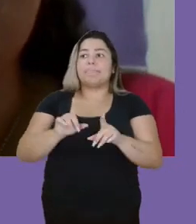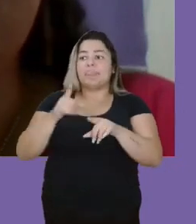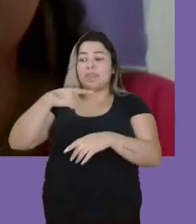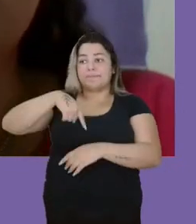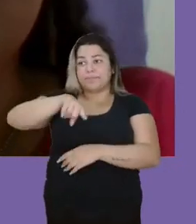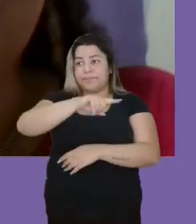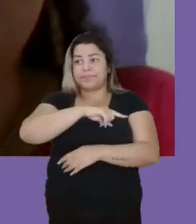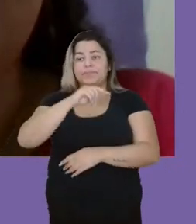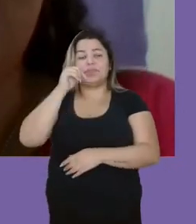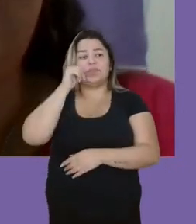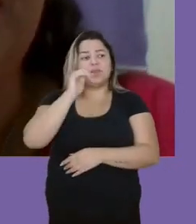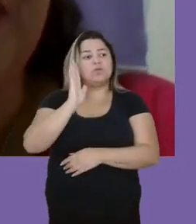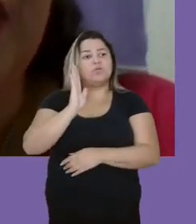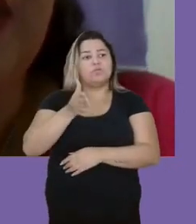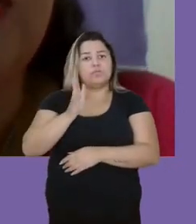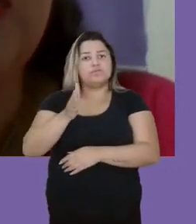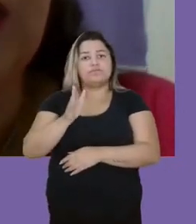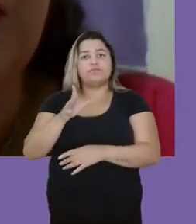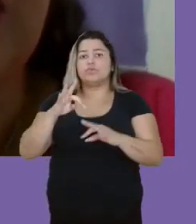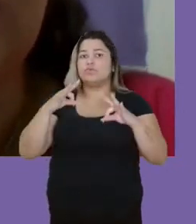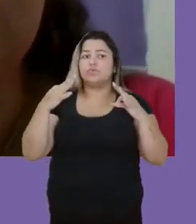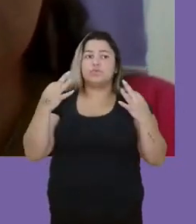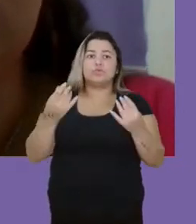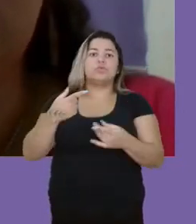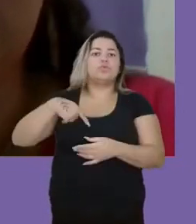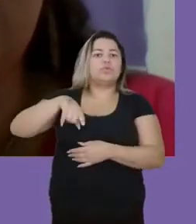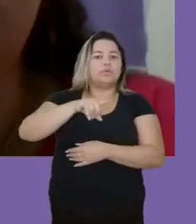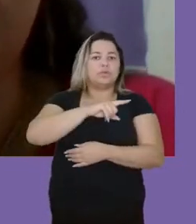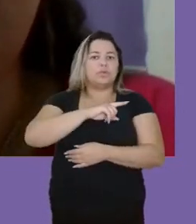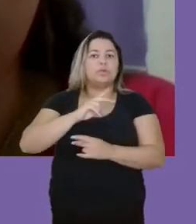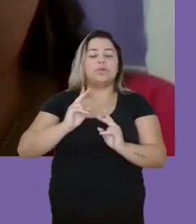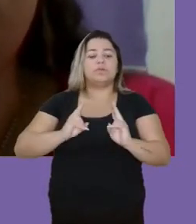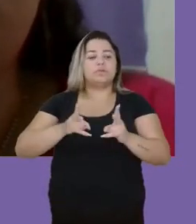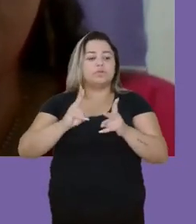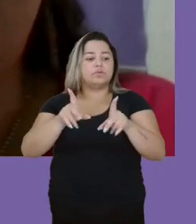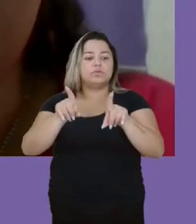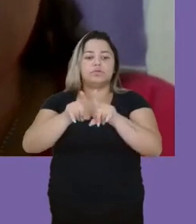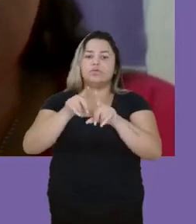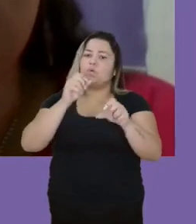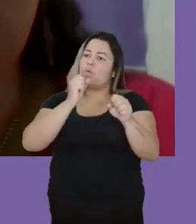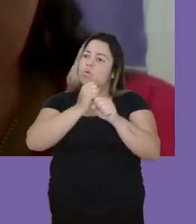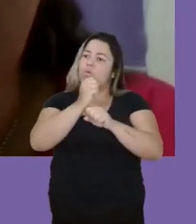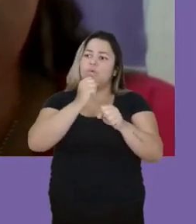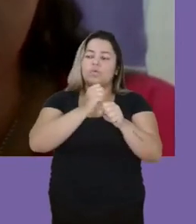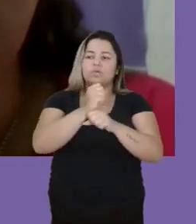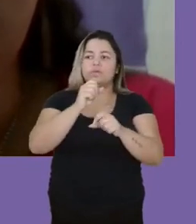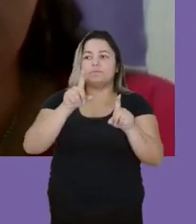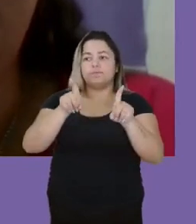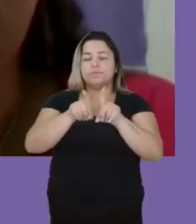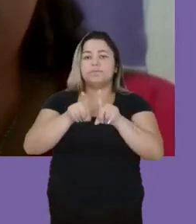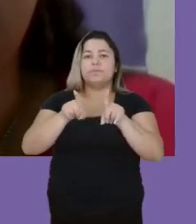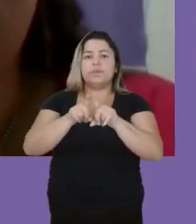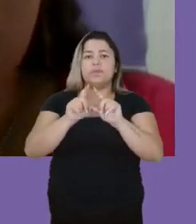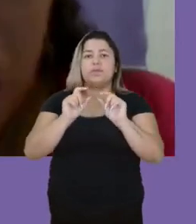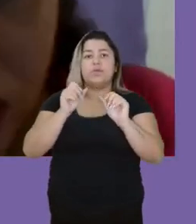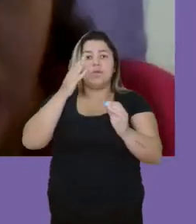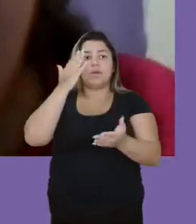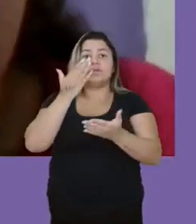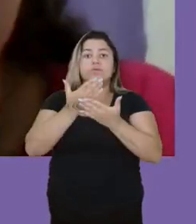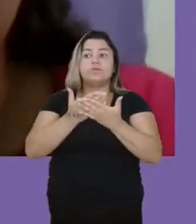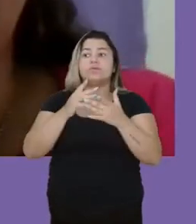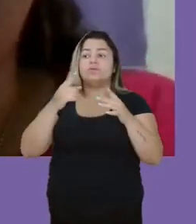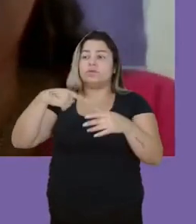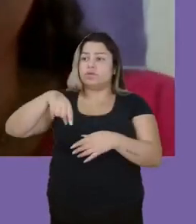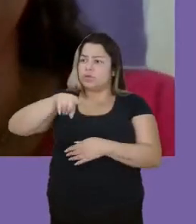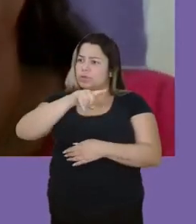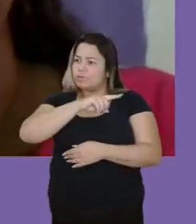mulheres abraçamos tudo isso, né? E a gente sempre está nessa tentativa de construir com a transversalidade. E eu acredito que a gente tem